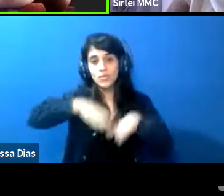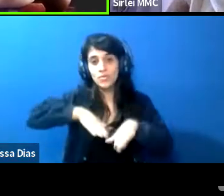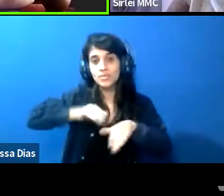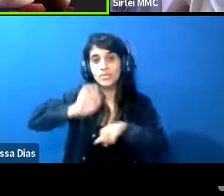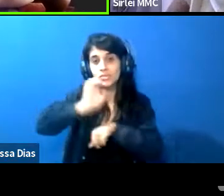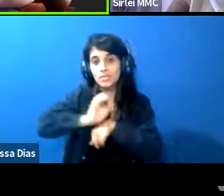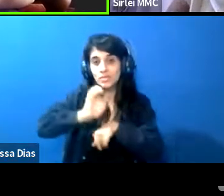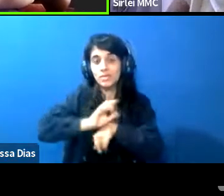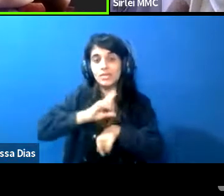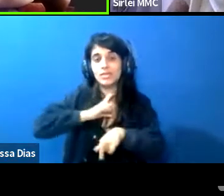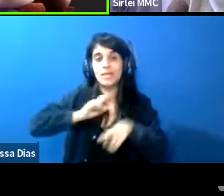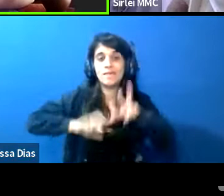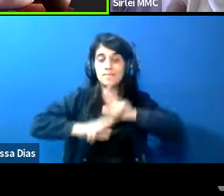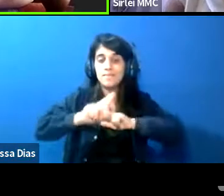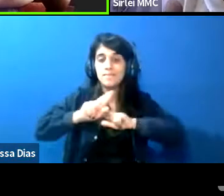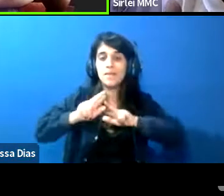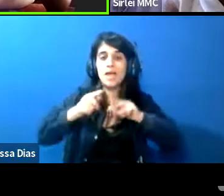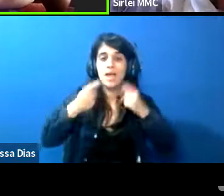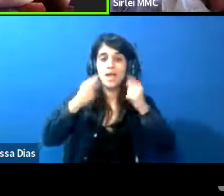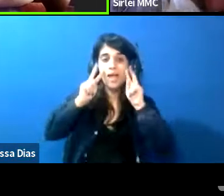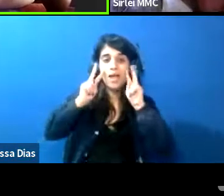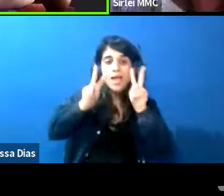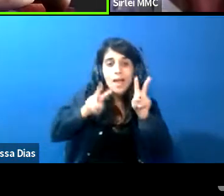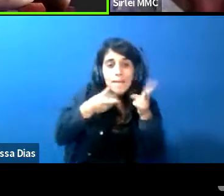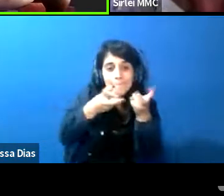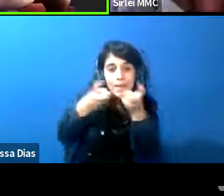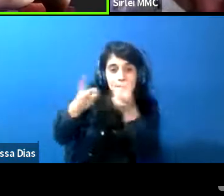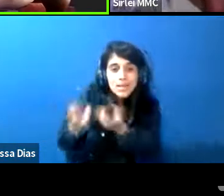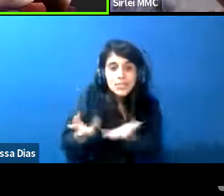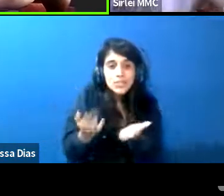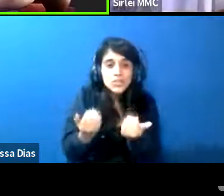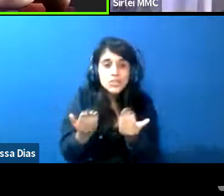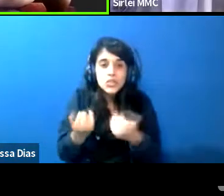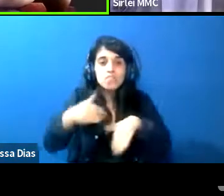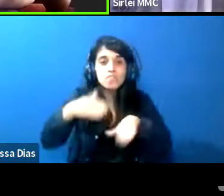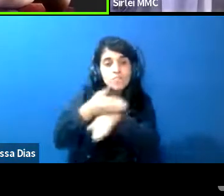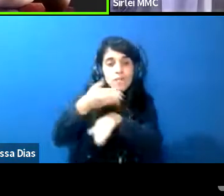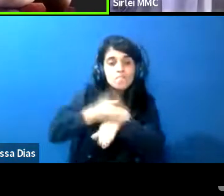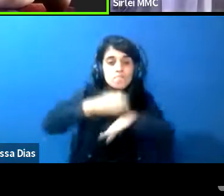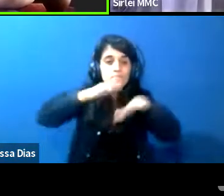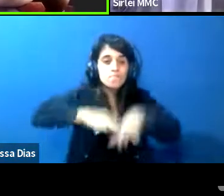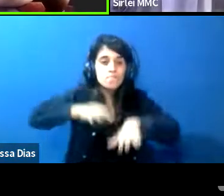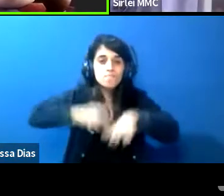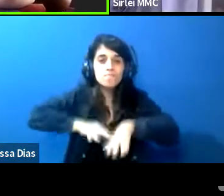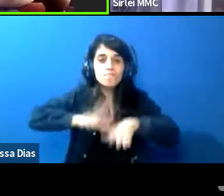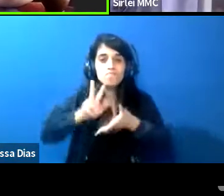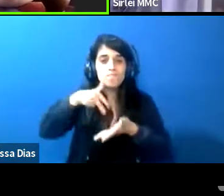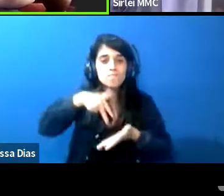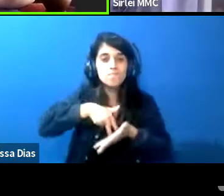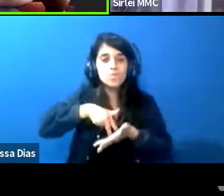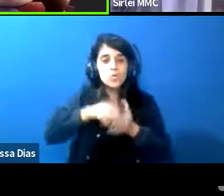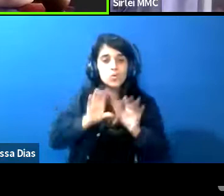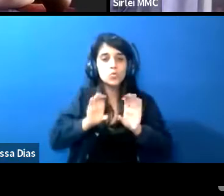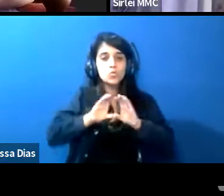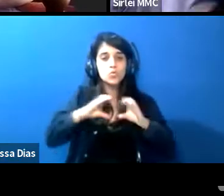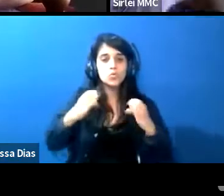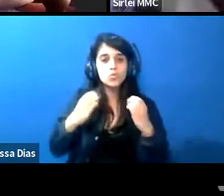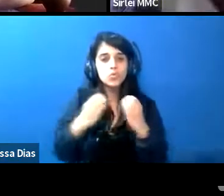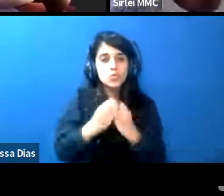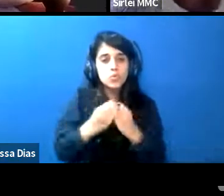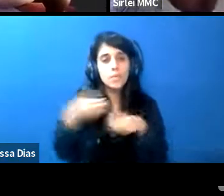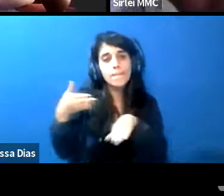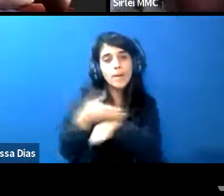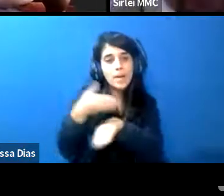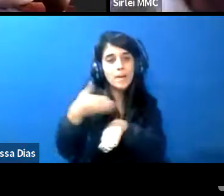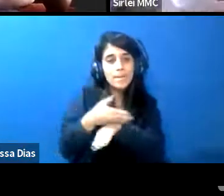temos vários rostos jovens tocando movimento, estão presentes na direção, nos coletivos. Então, isso é um